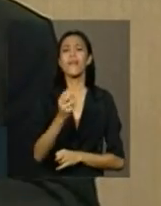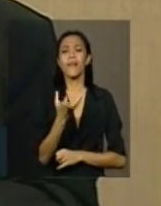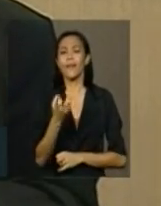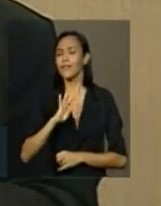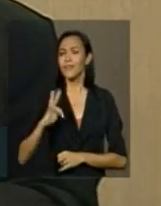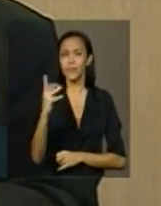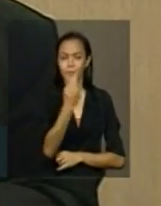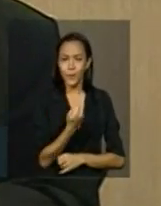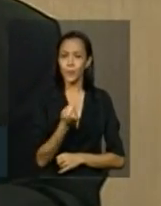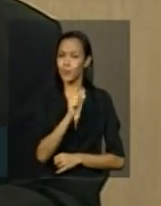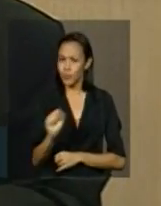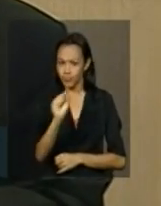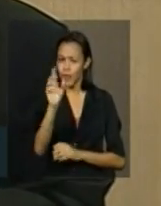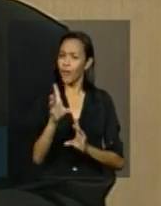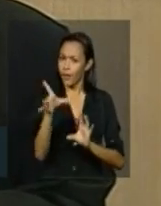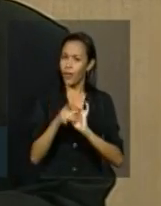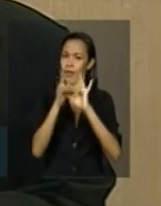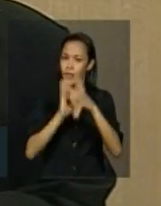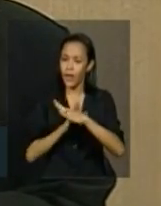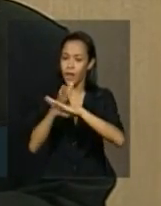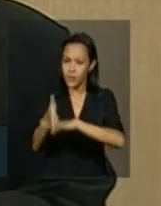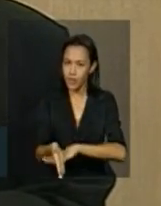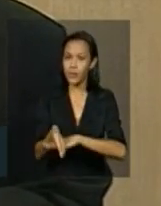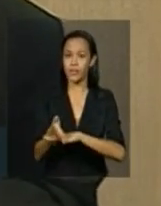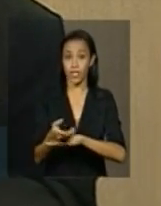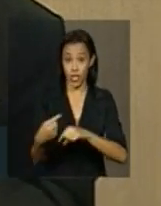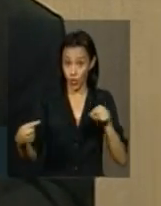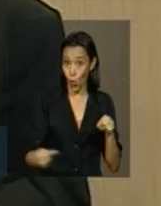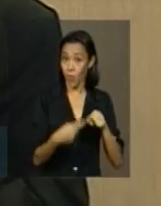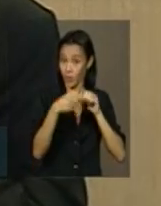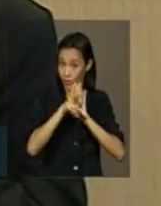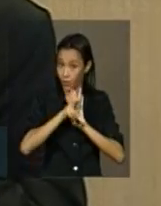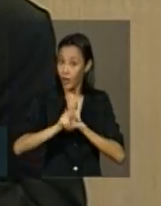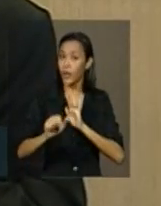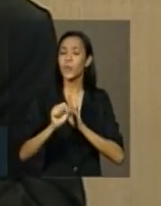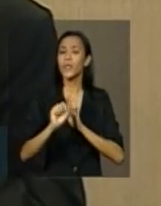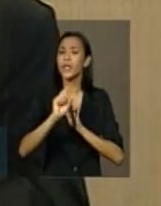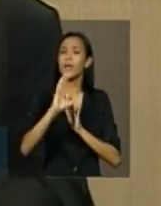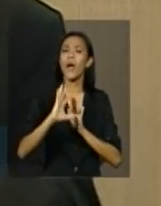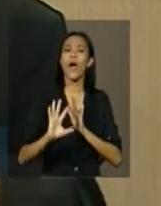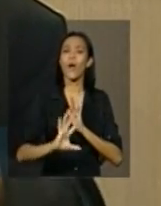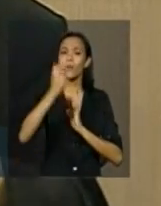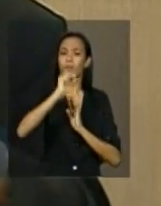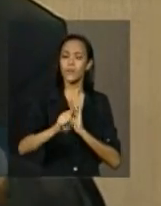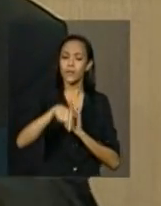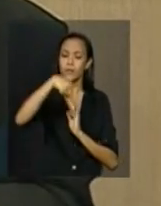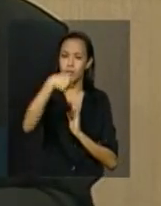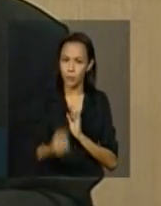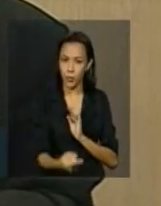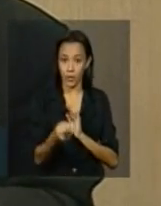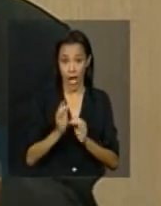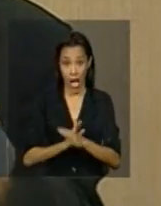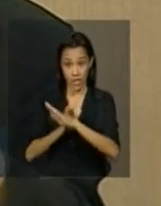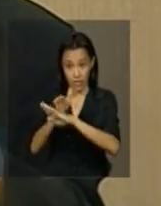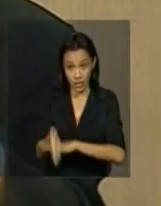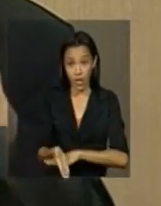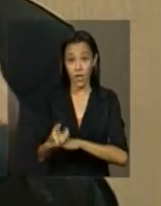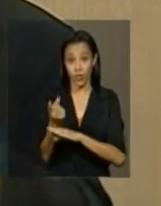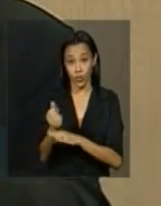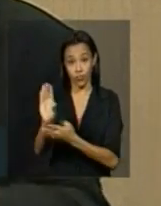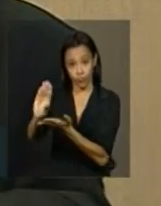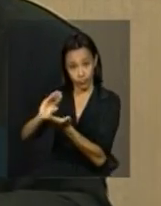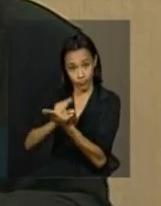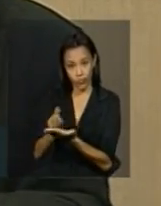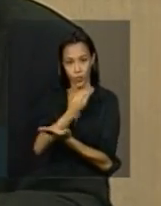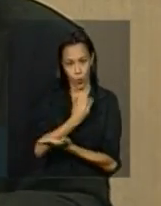a Como elaborar um plano de acordo com o que a lei estabelece o que acontece a partir de agora acessar recursos para União da